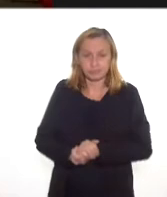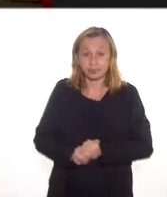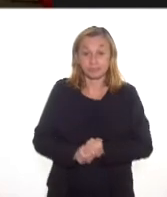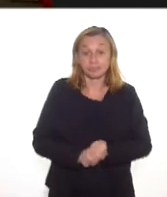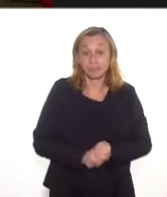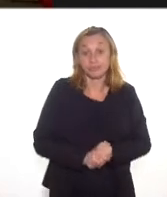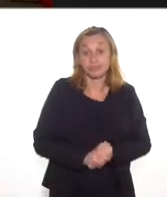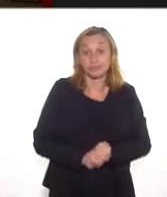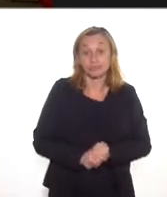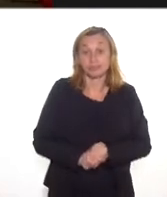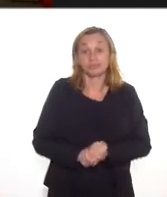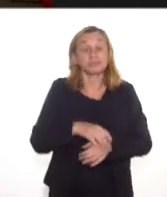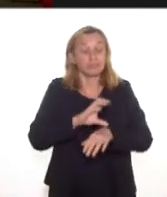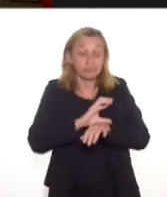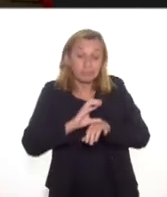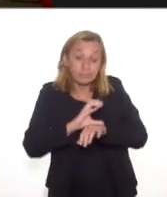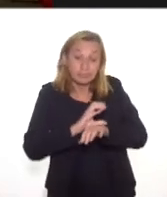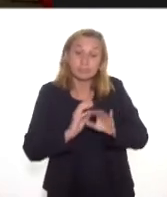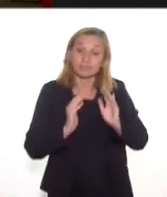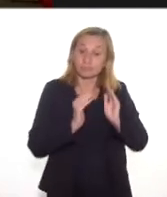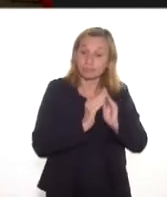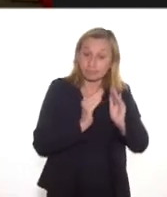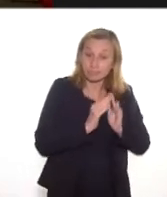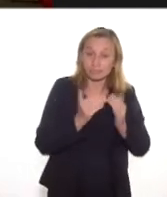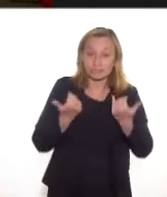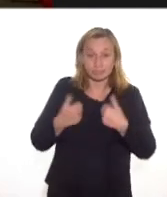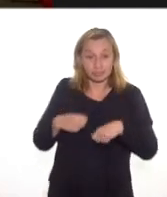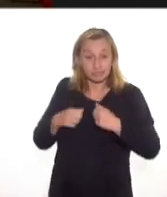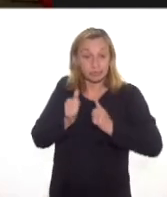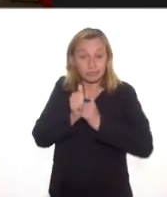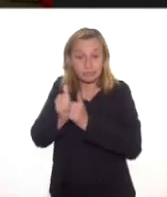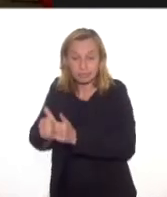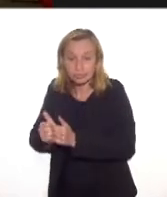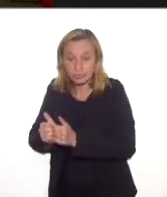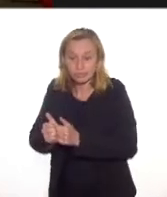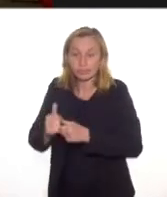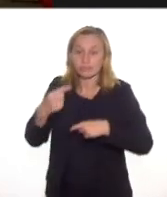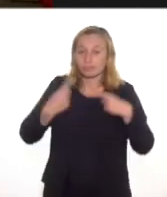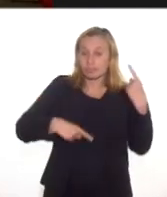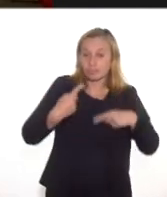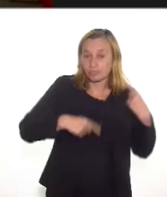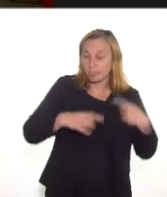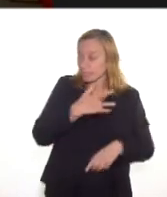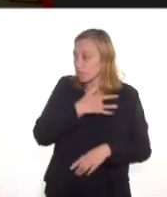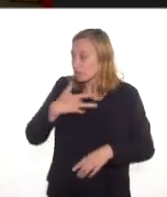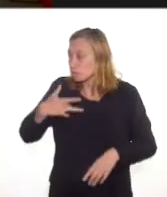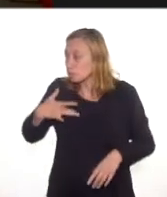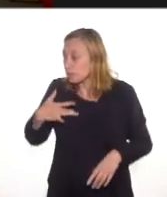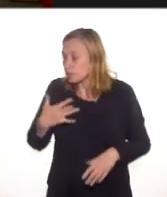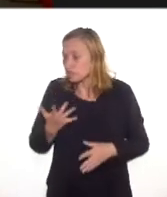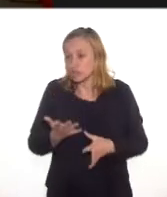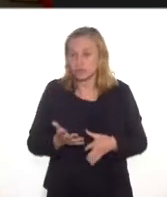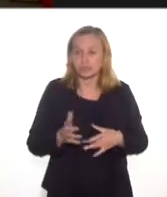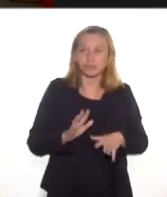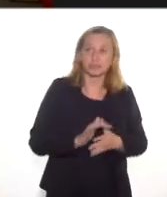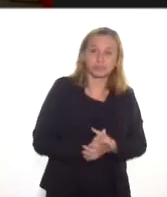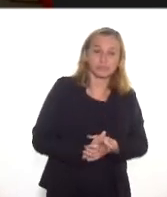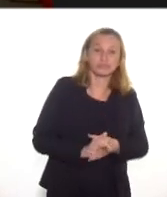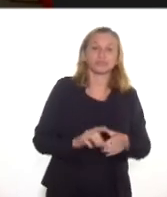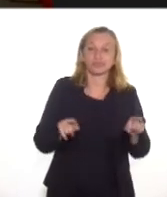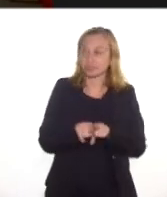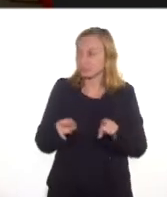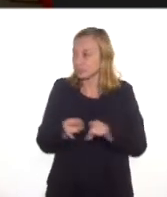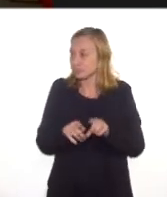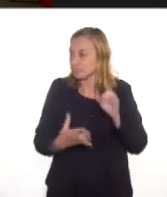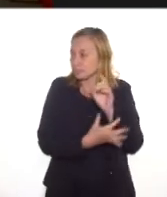casa que, constitucionalmente, precisa acompanhar as políticas públicas de saúde, de educação e também de segurança